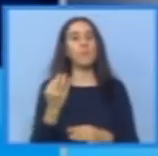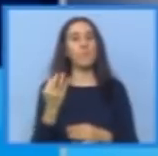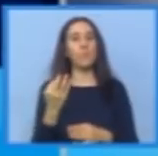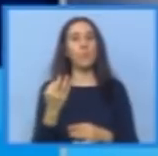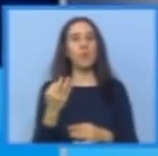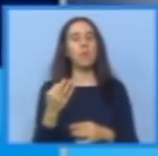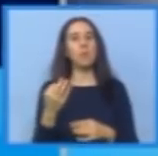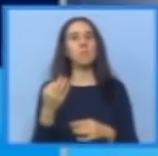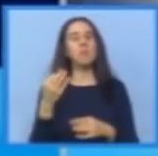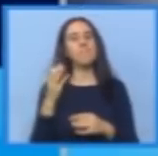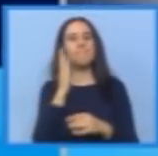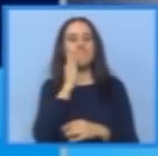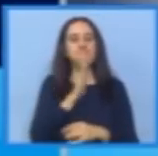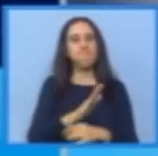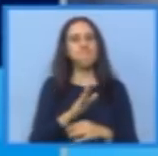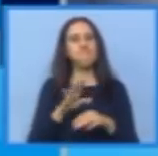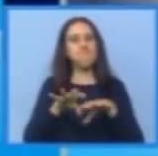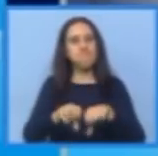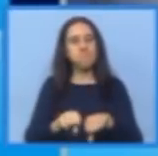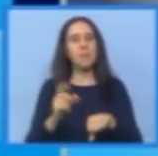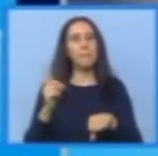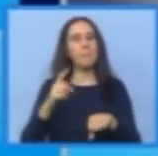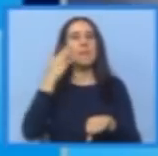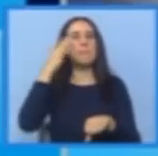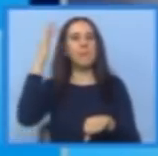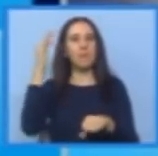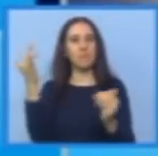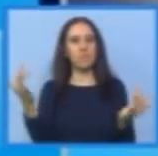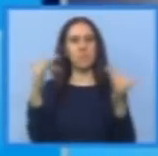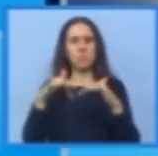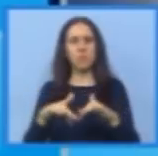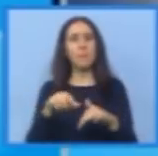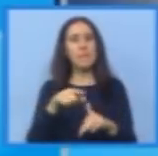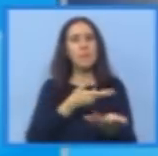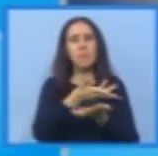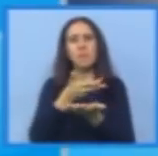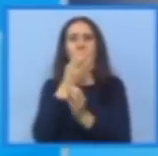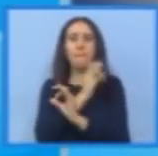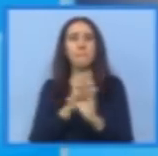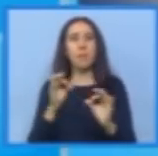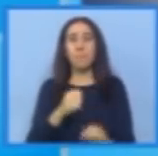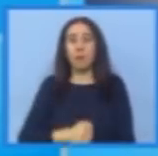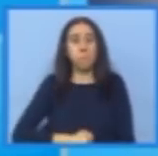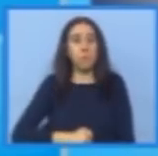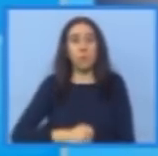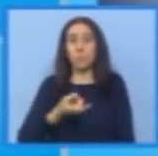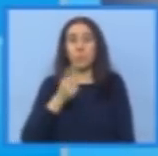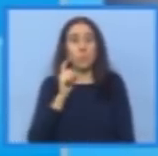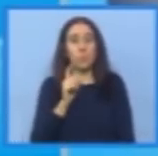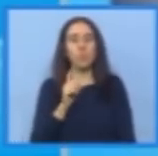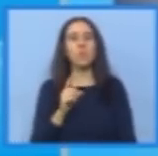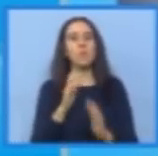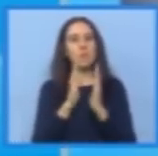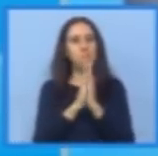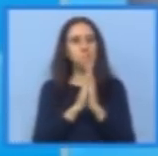ocupada por muitos imigrantes, com quem temos ótimas relações. Não são católicos, não são cristãos, de